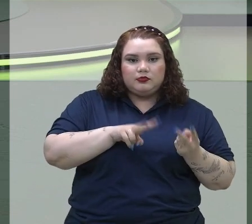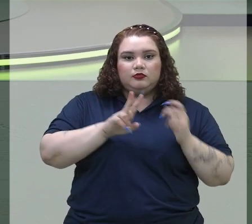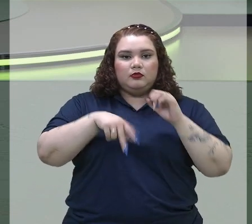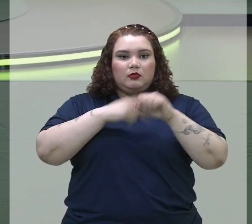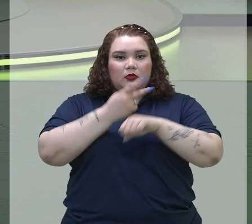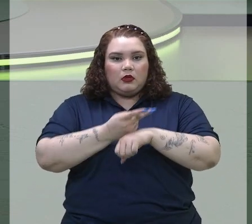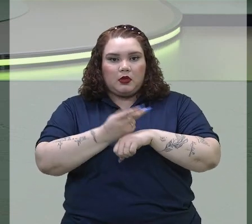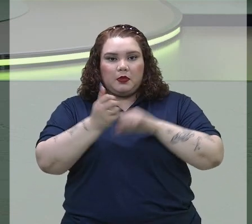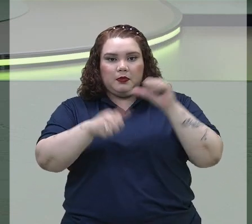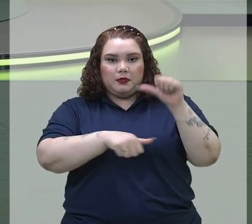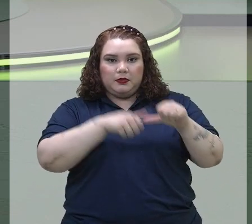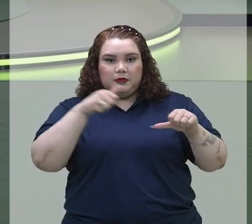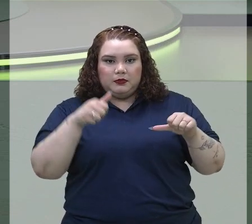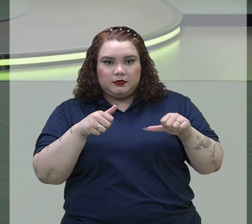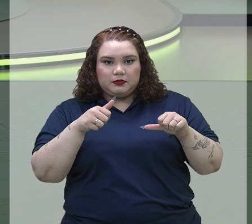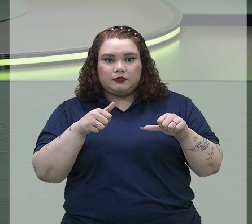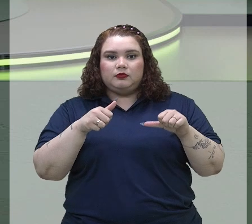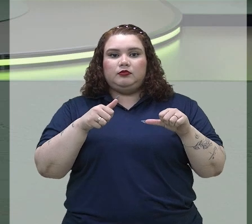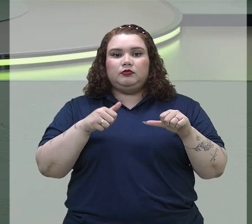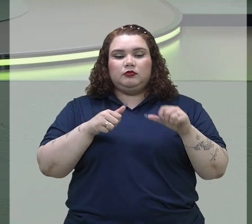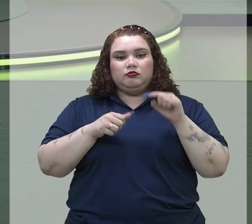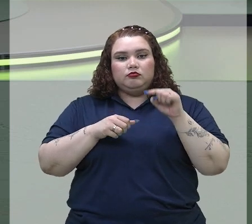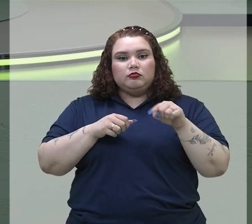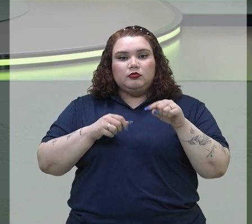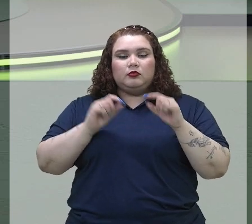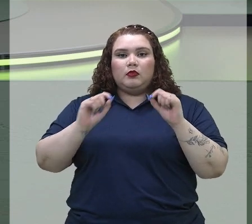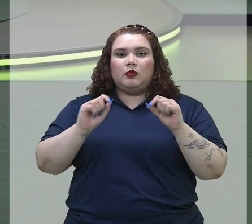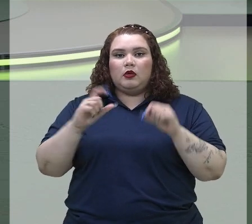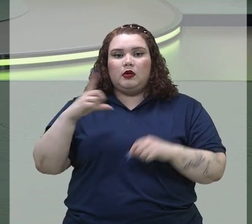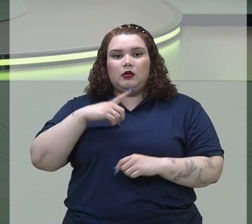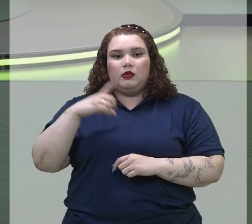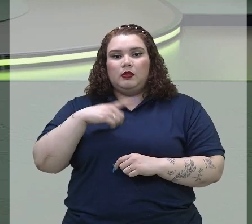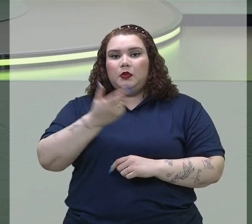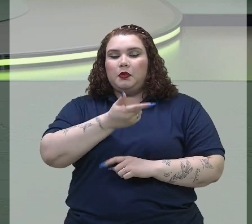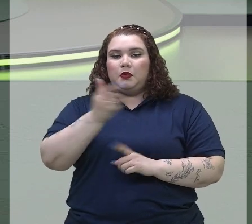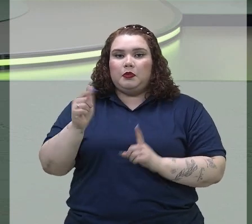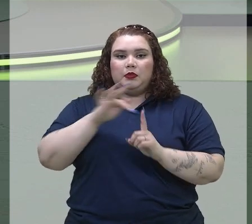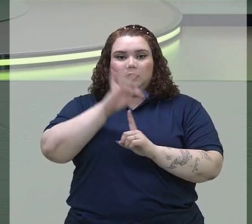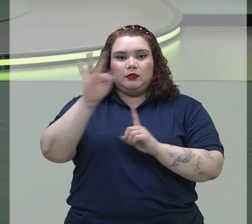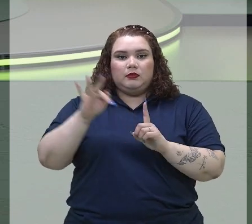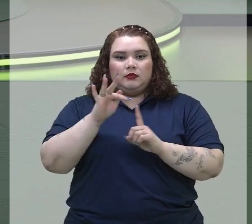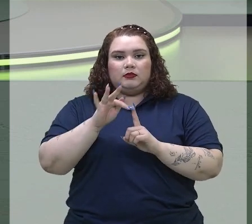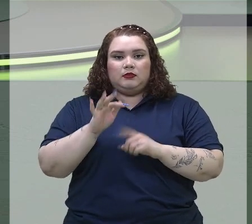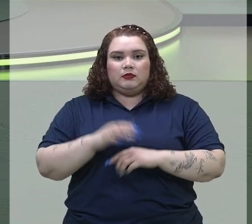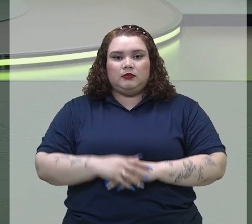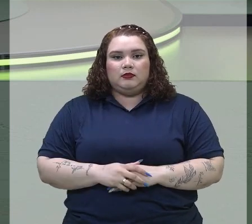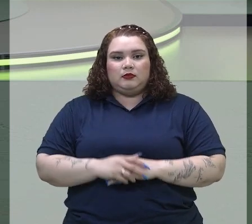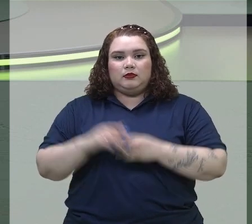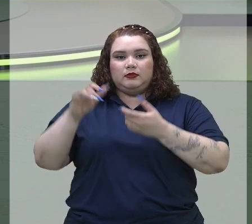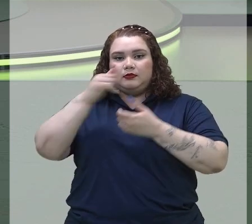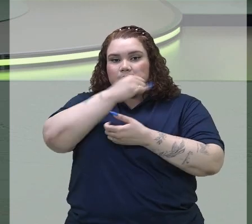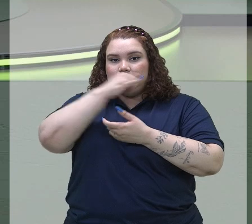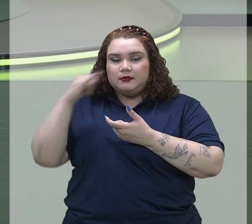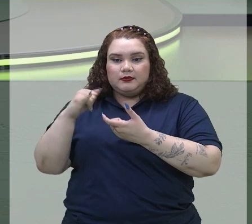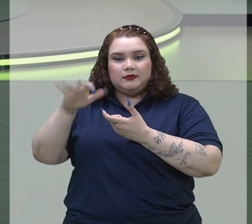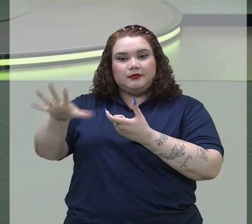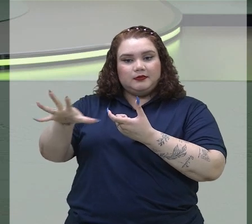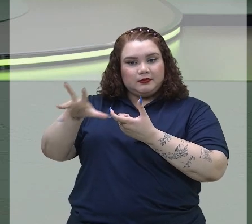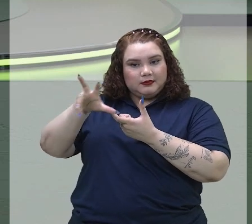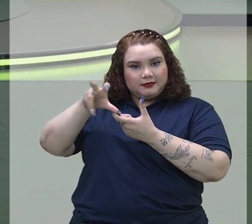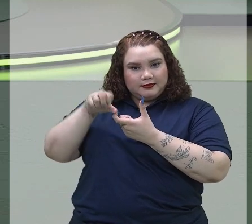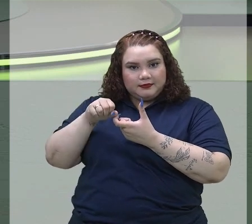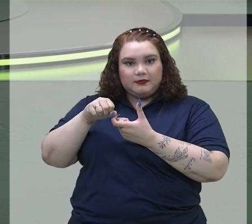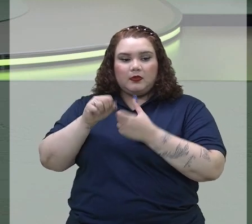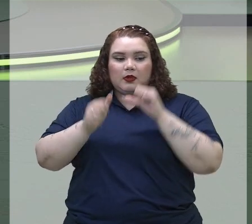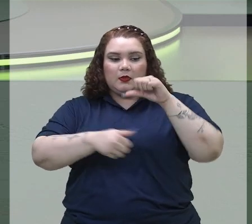depois se transformará, esse receptor terá uma outra função. Então, a energia elétrica será transformada